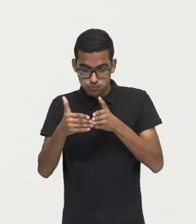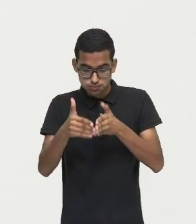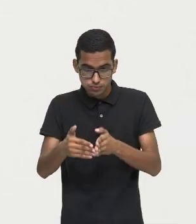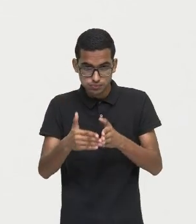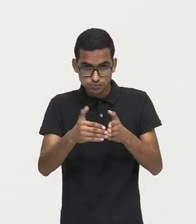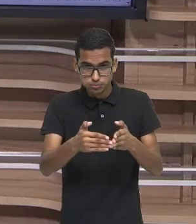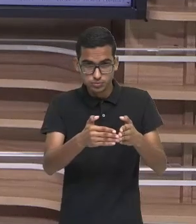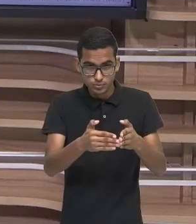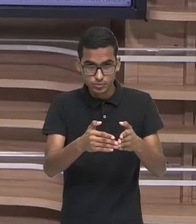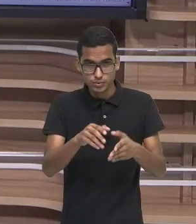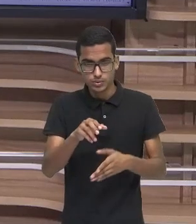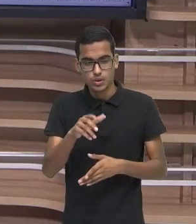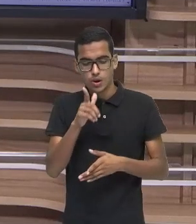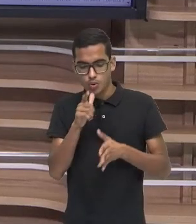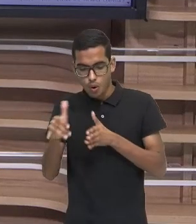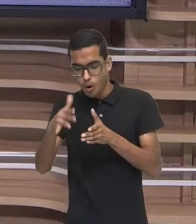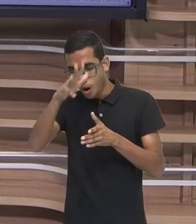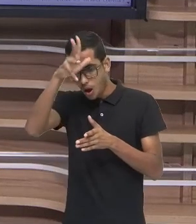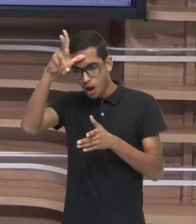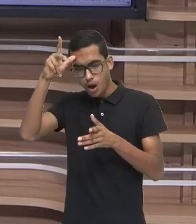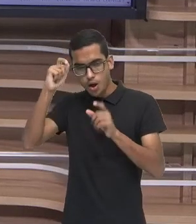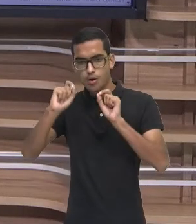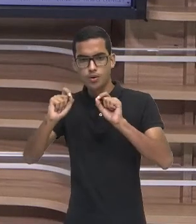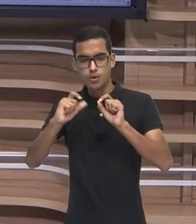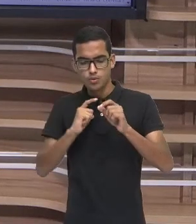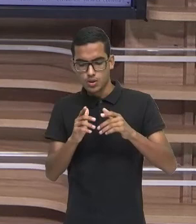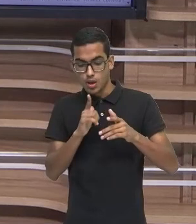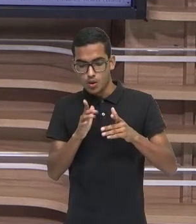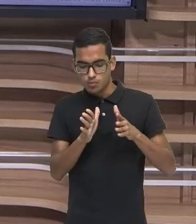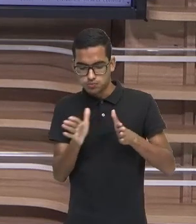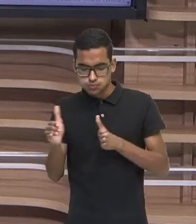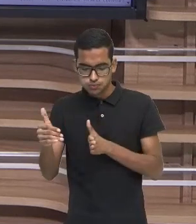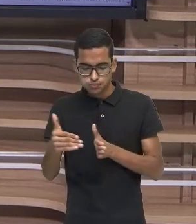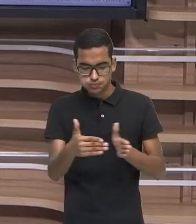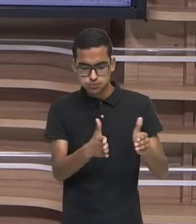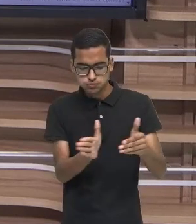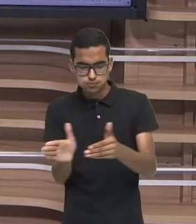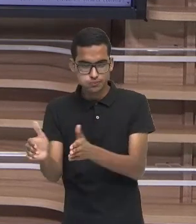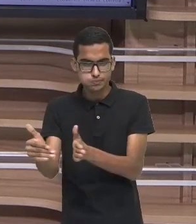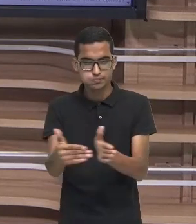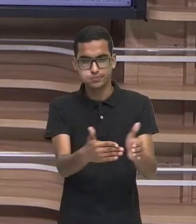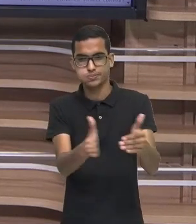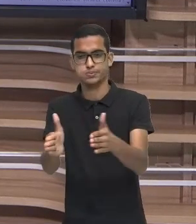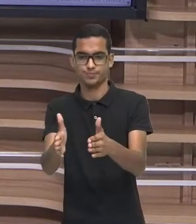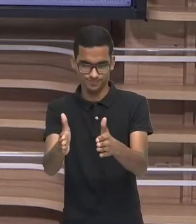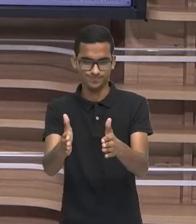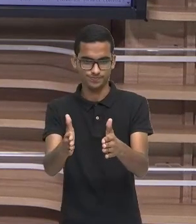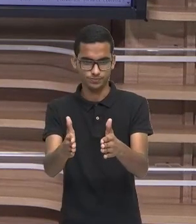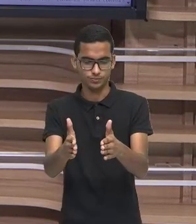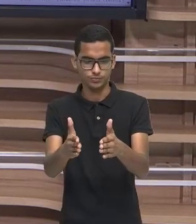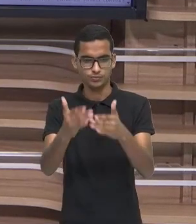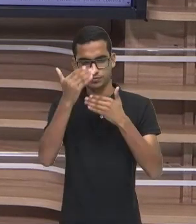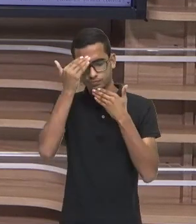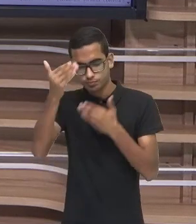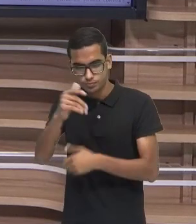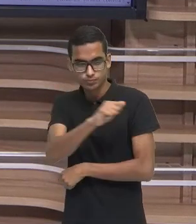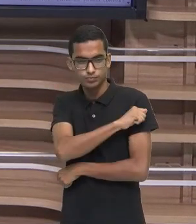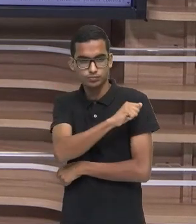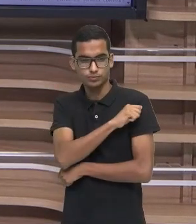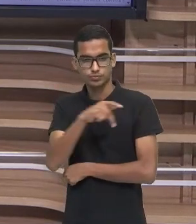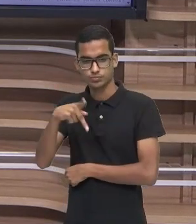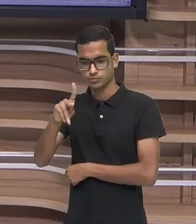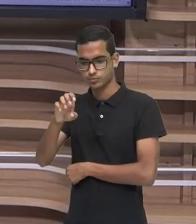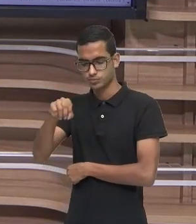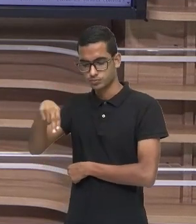tá? Então, a gente observa essas dificuldades aqui na nossa região. Quero agradecer a participação do aluno Kennedy, que esteve